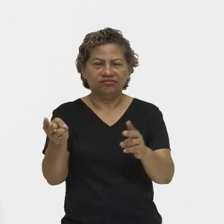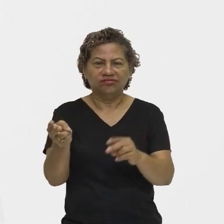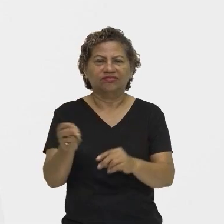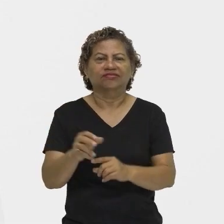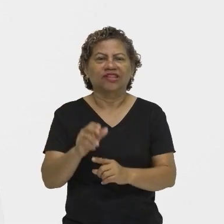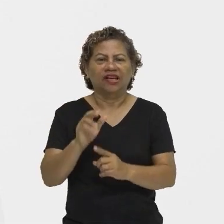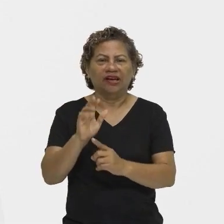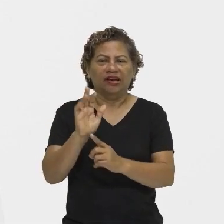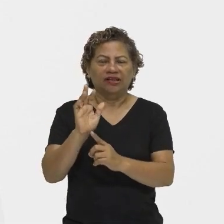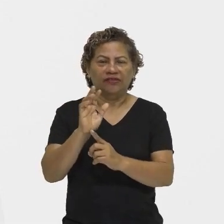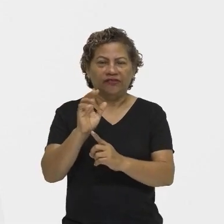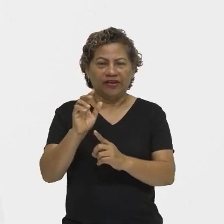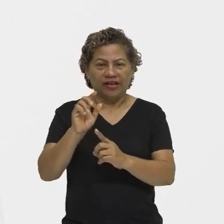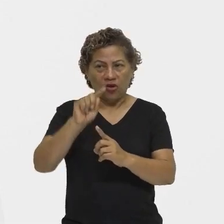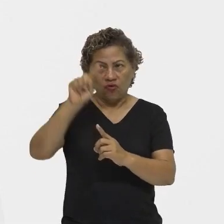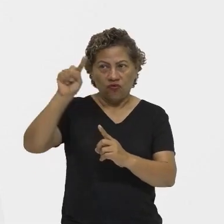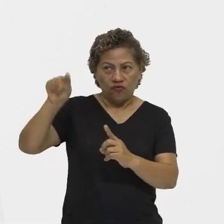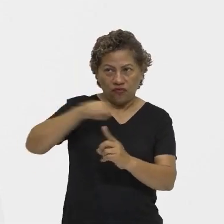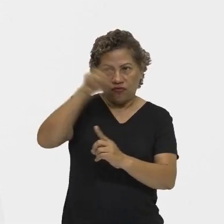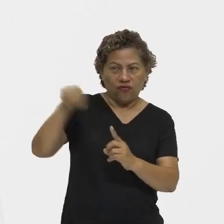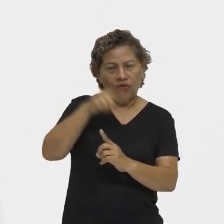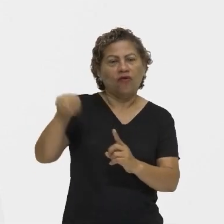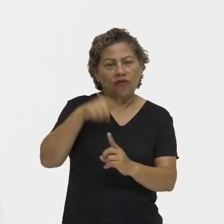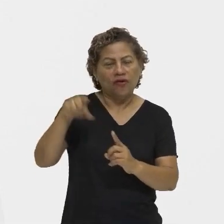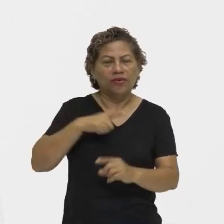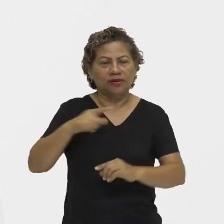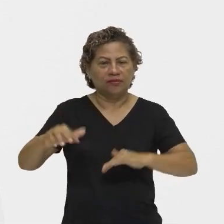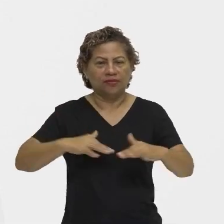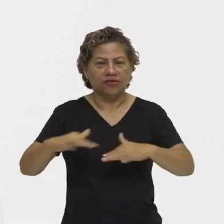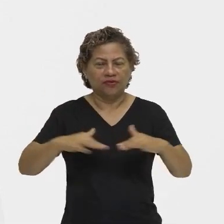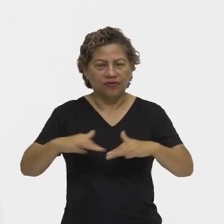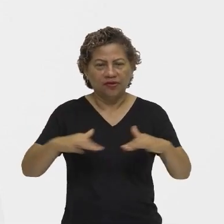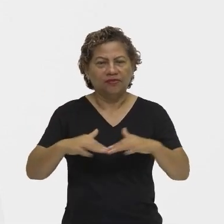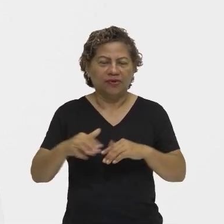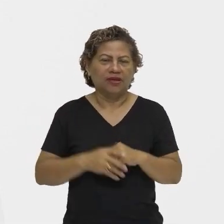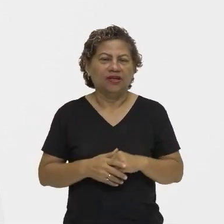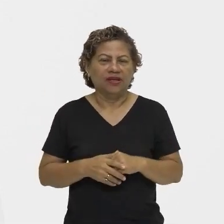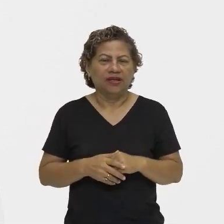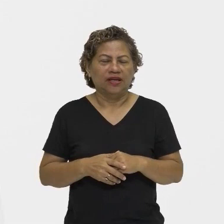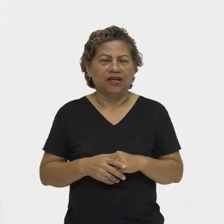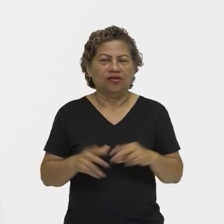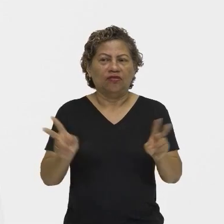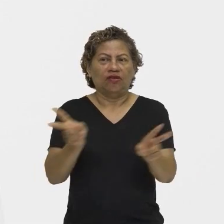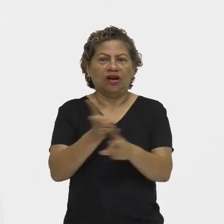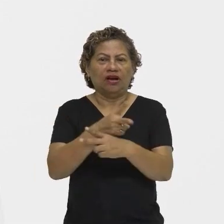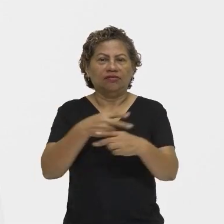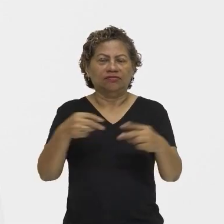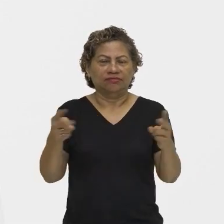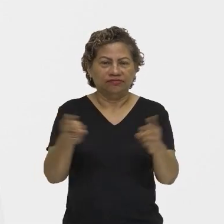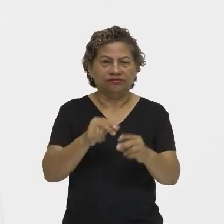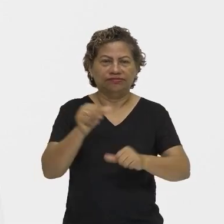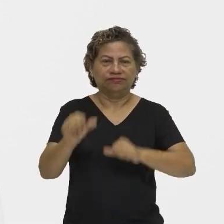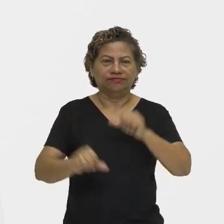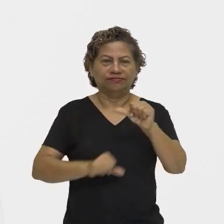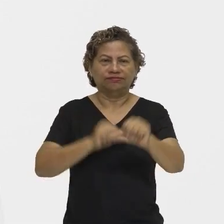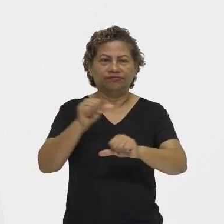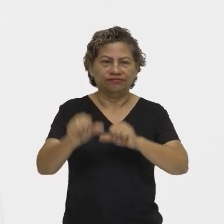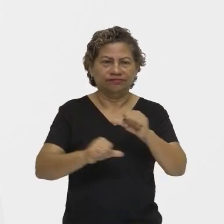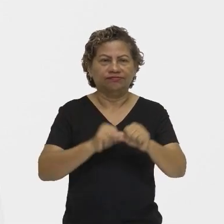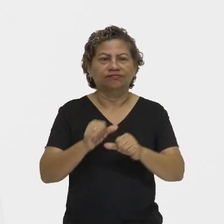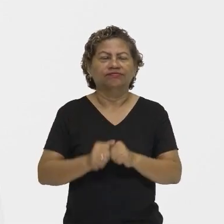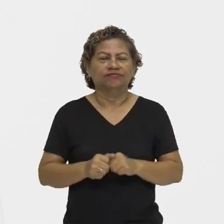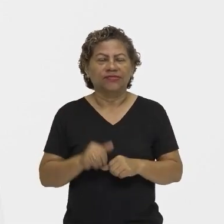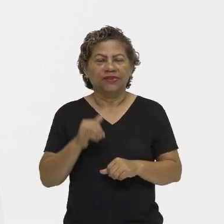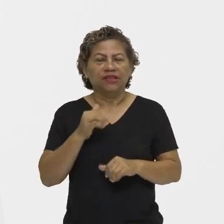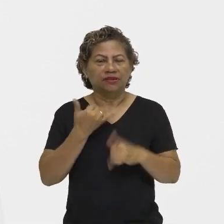é colocado para se movimentar com os ventos e transformar esse tipo de